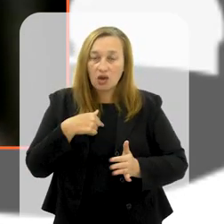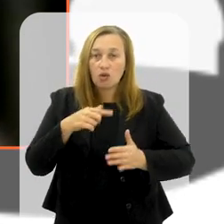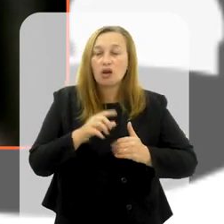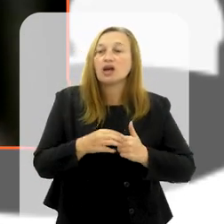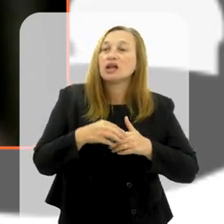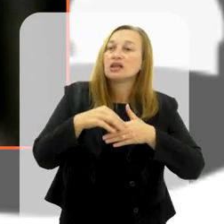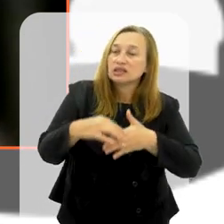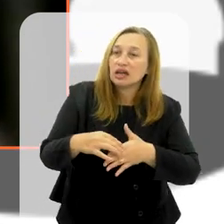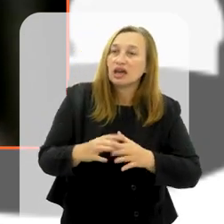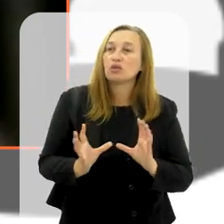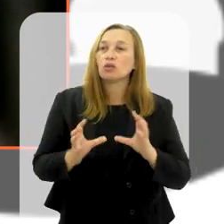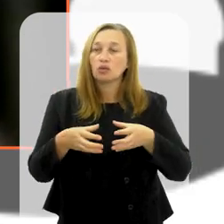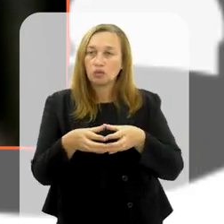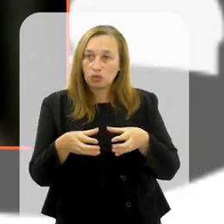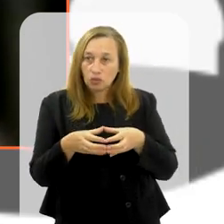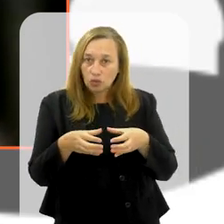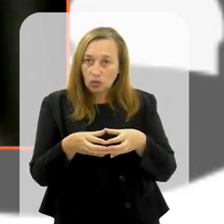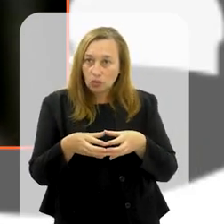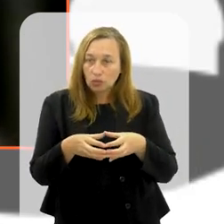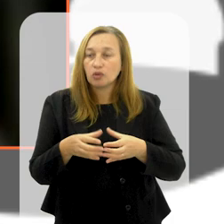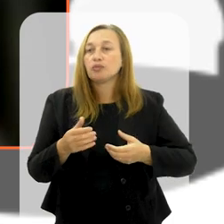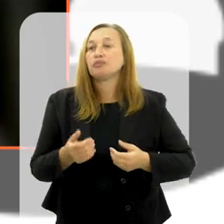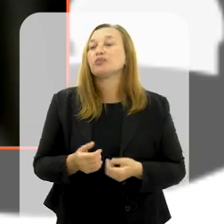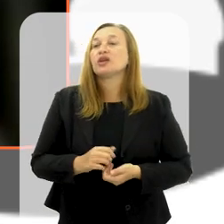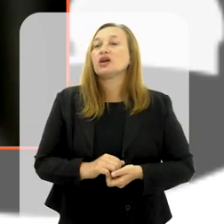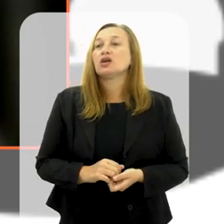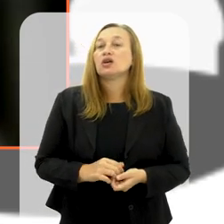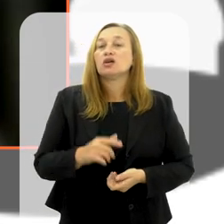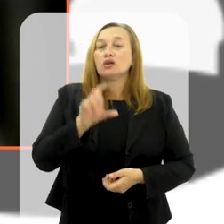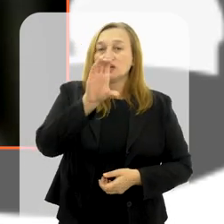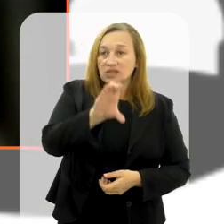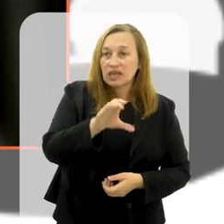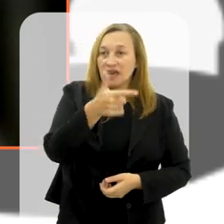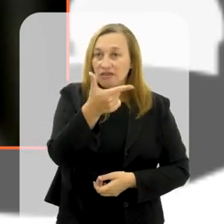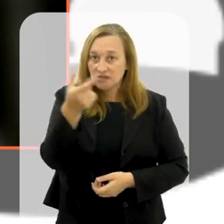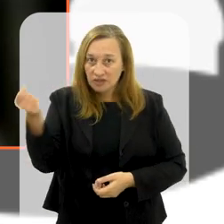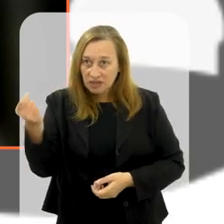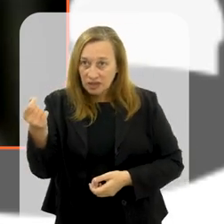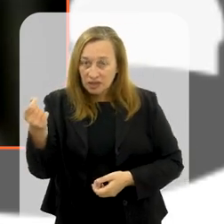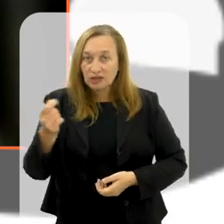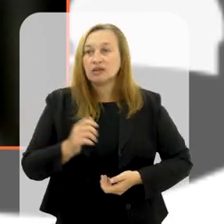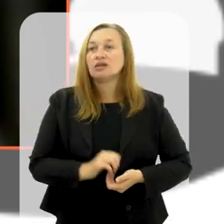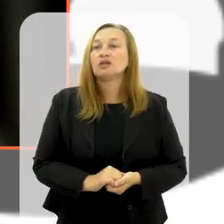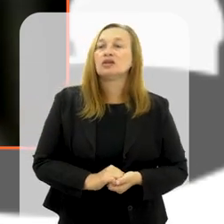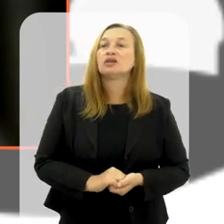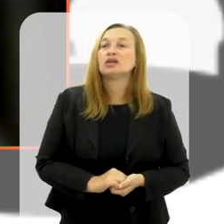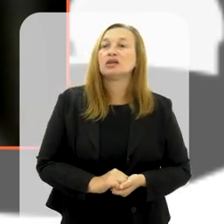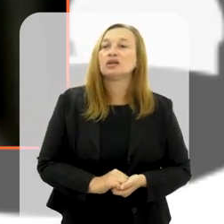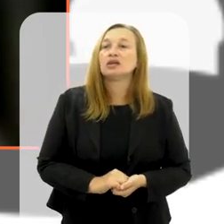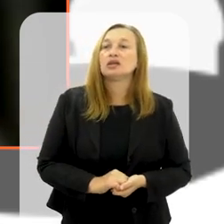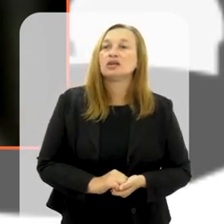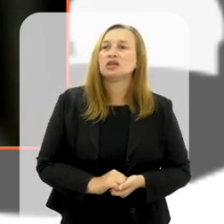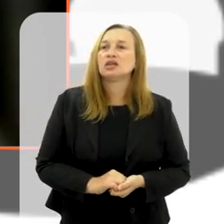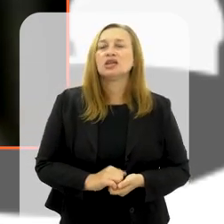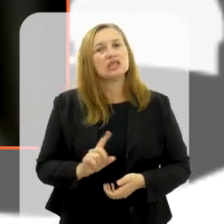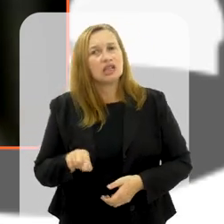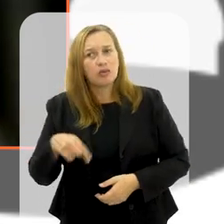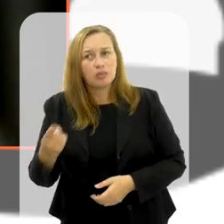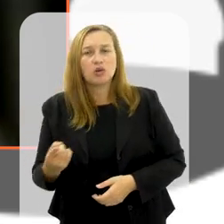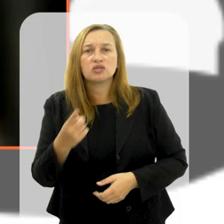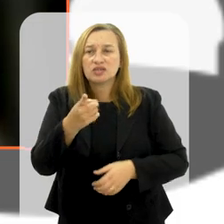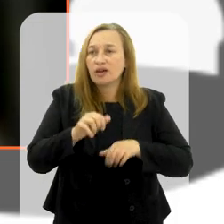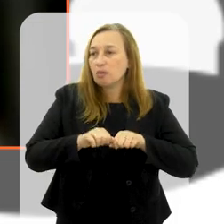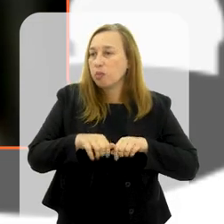liderando esse grupo sobre reforma da arquitetura financeira. O C20, de Civil Society. E aí, depois você